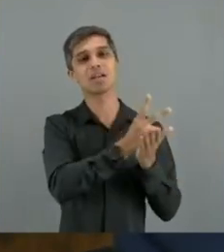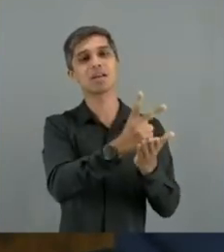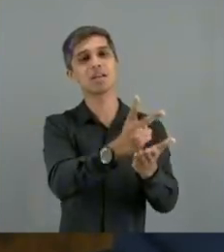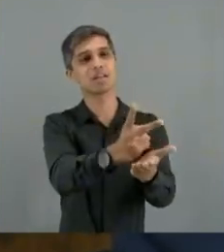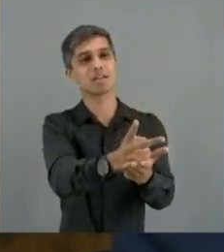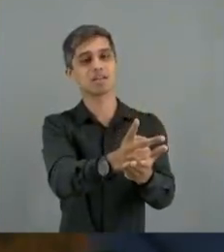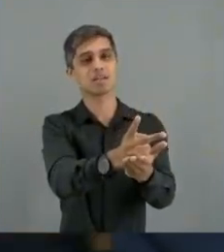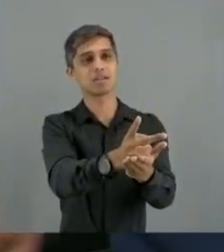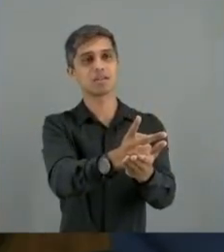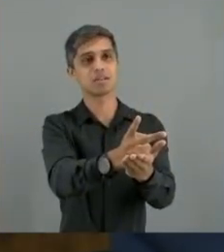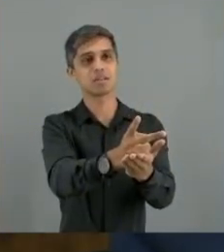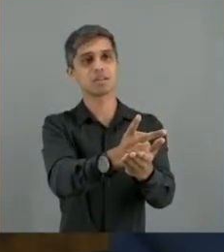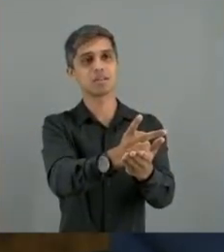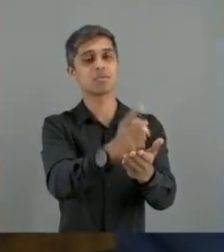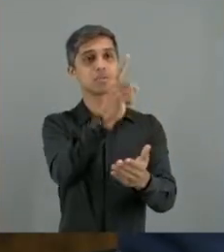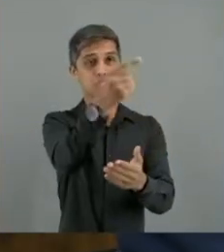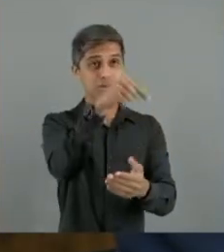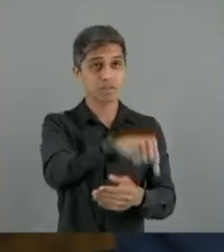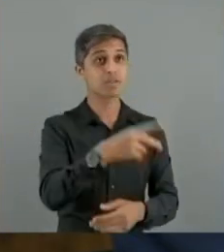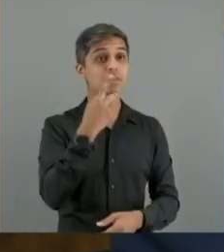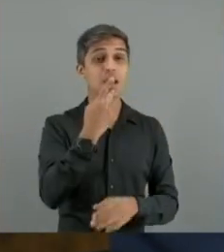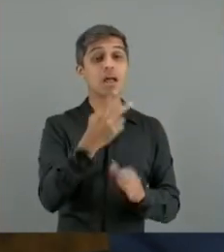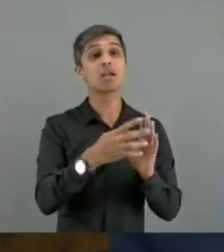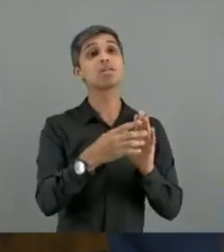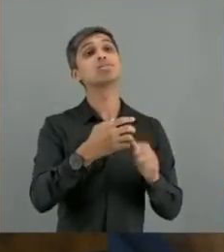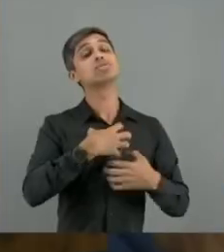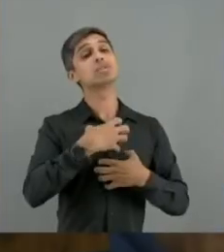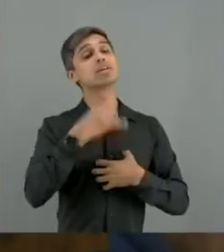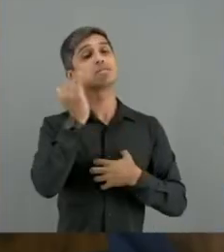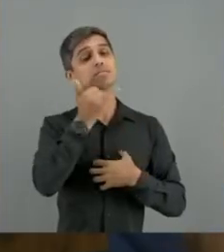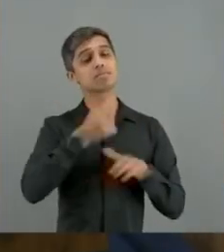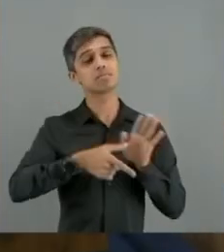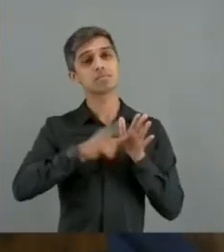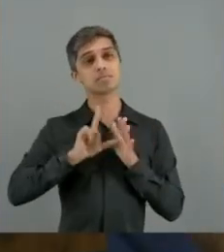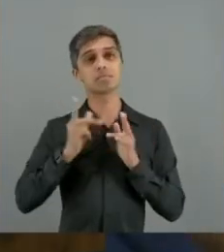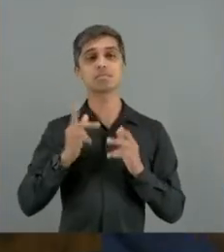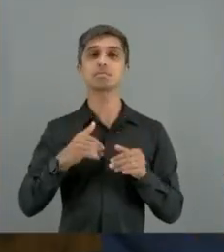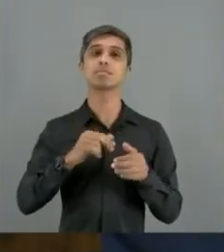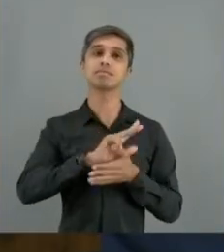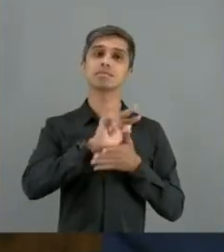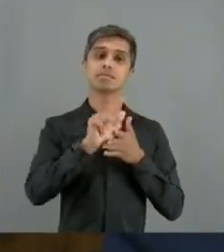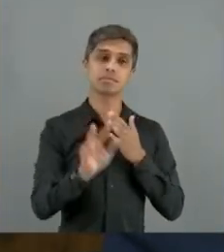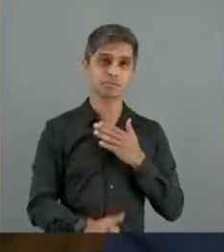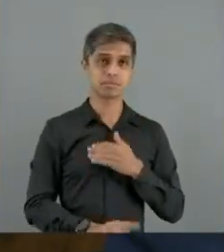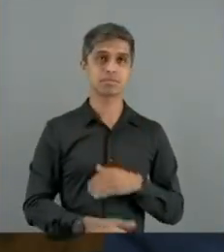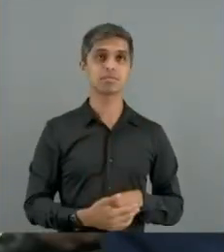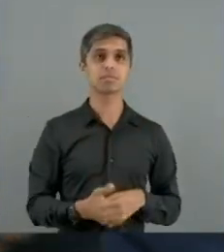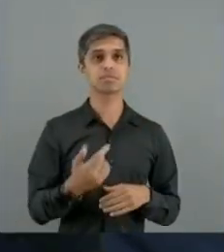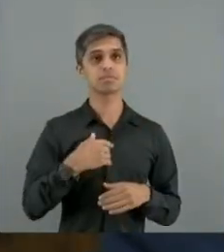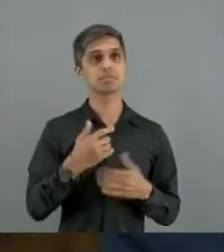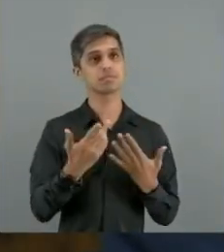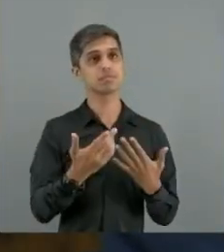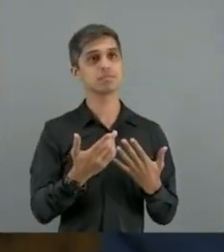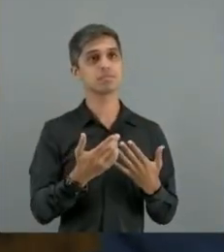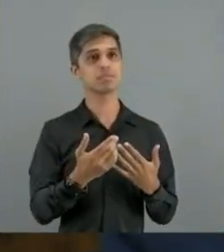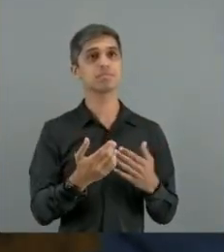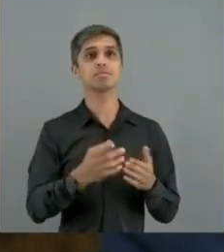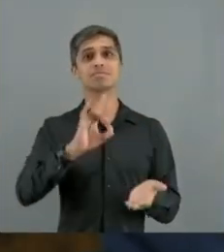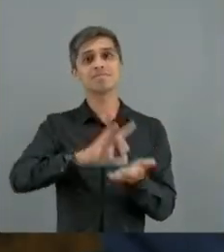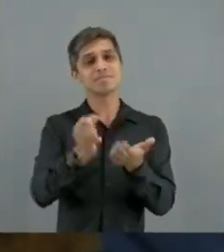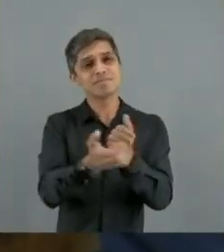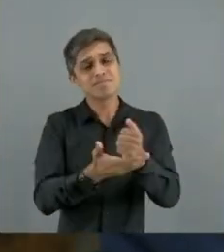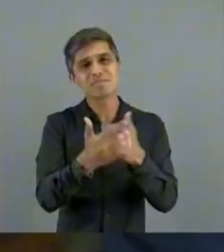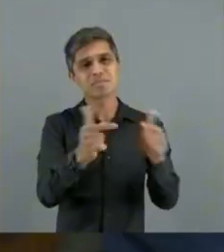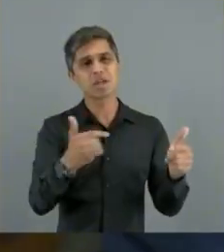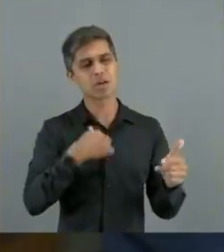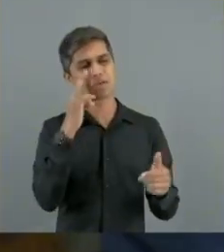Trabalhadores. A senhora veio aqui e está repetindo a mesma narrativa que nós ouvimos aqui, a exaustão. E é uma narrativa que não tem amparo na realidade. Eu estava